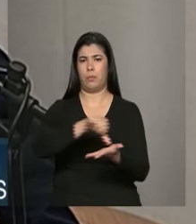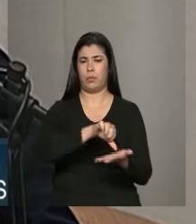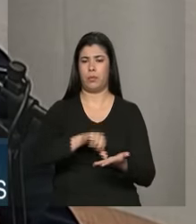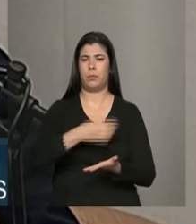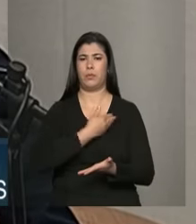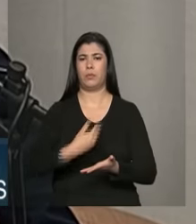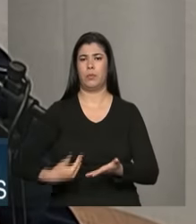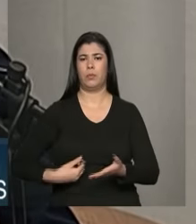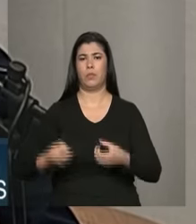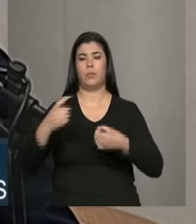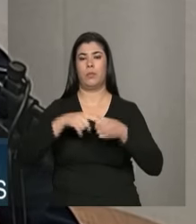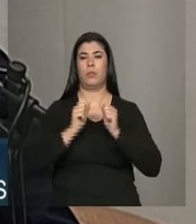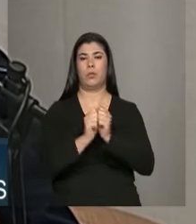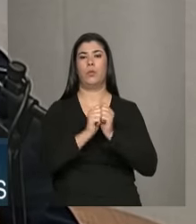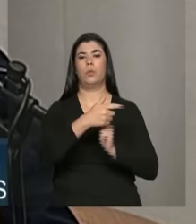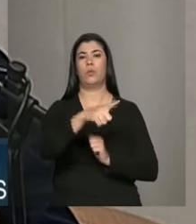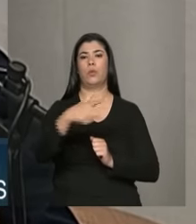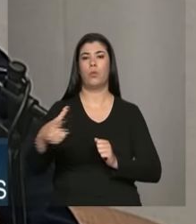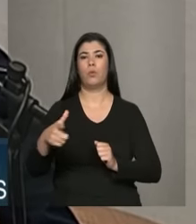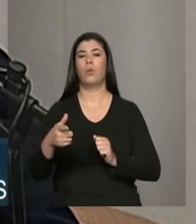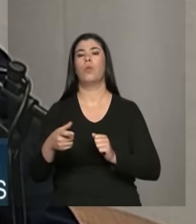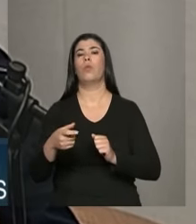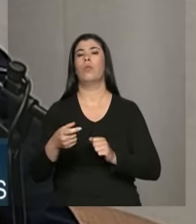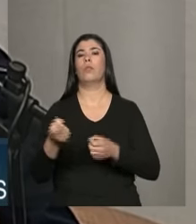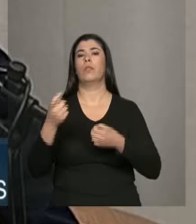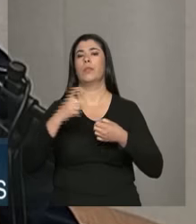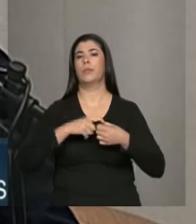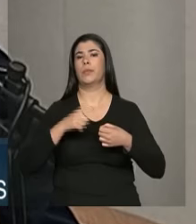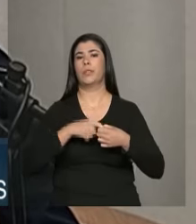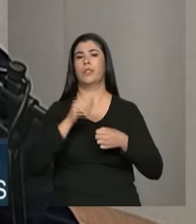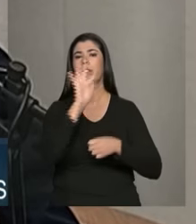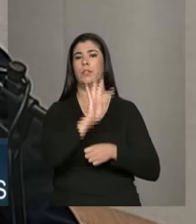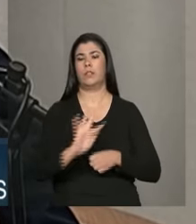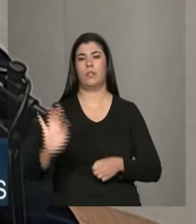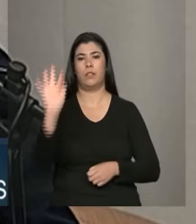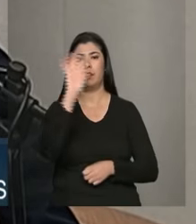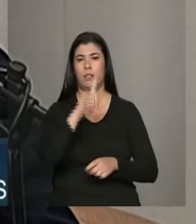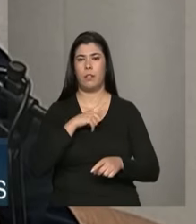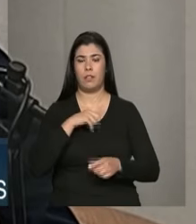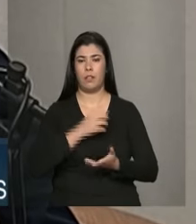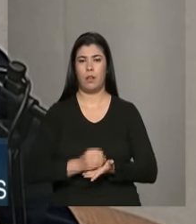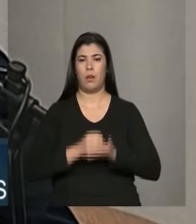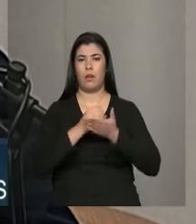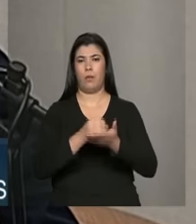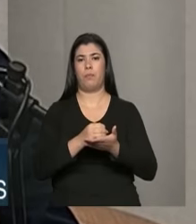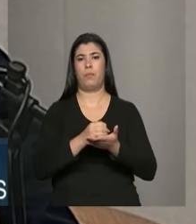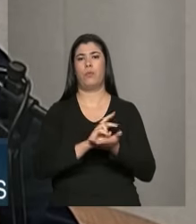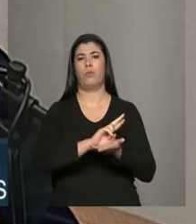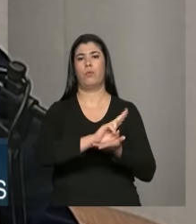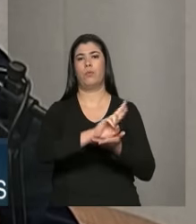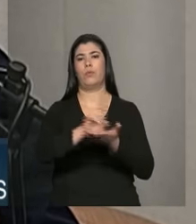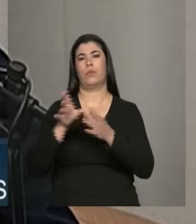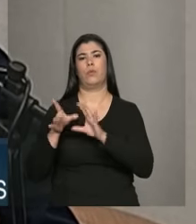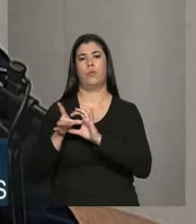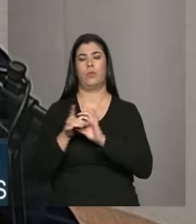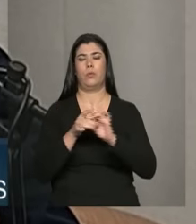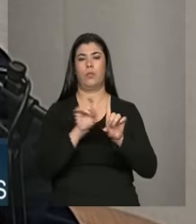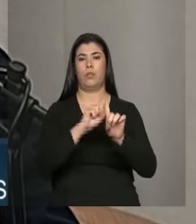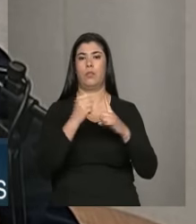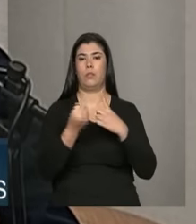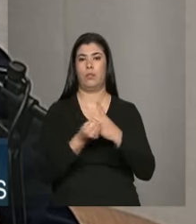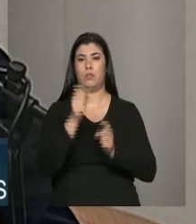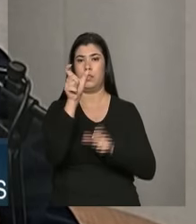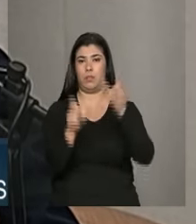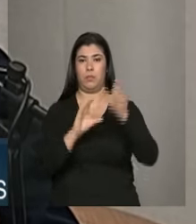eh com os demais entes Federados e com o apoio de amplos segmentos da sociedade civil eh